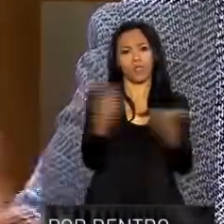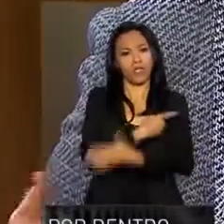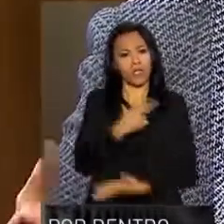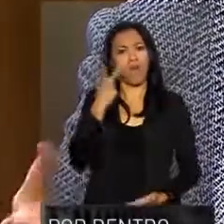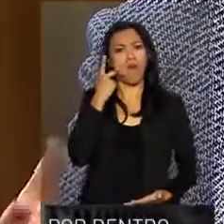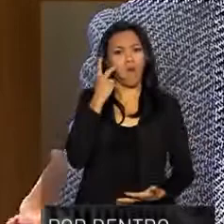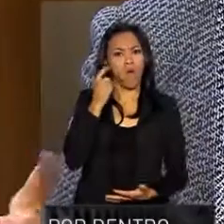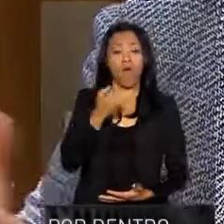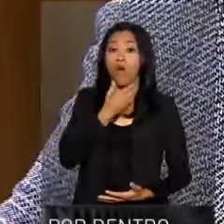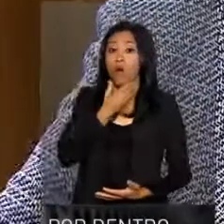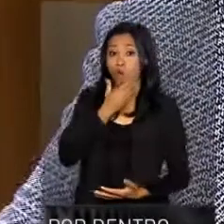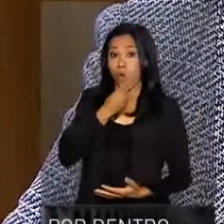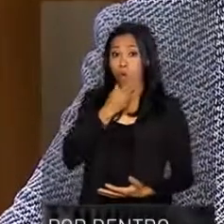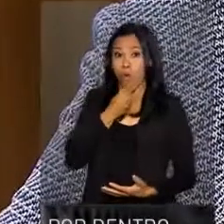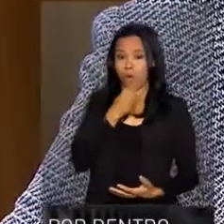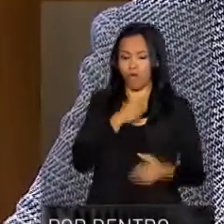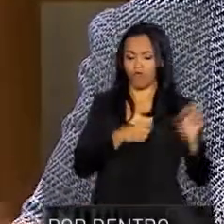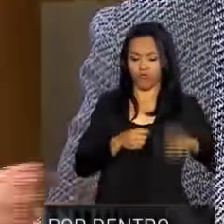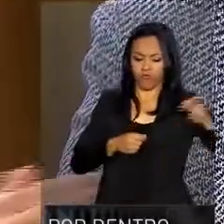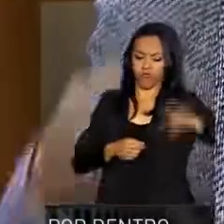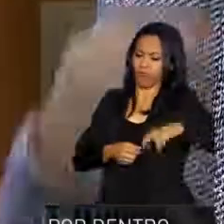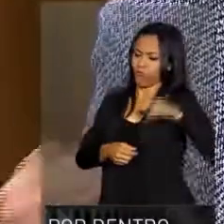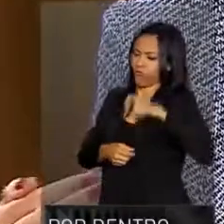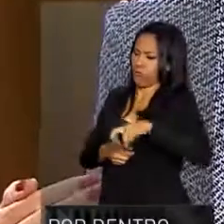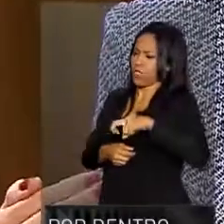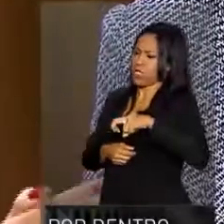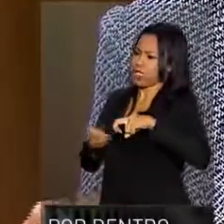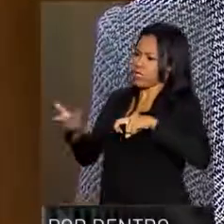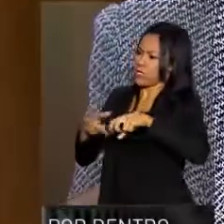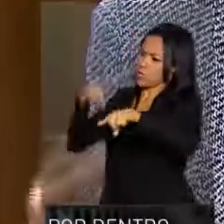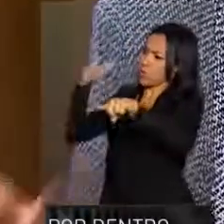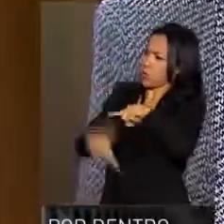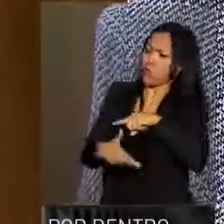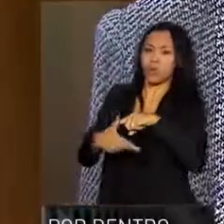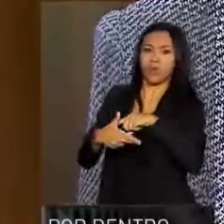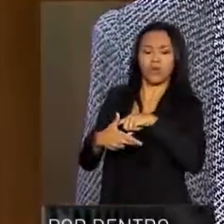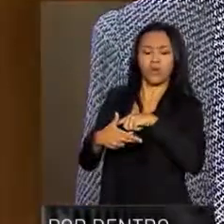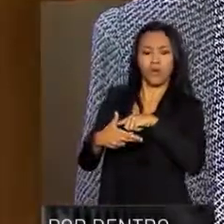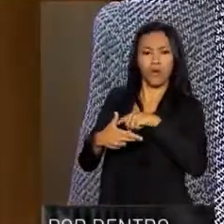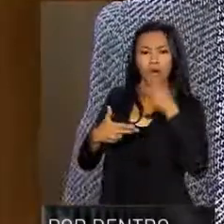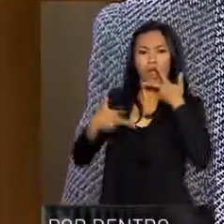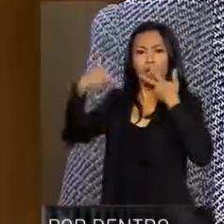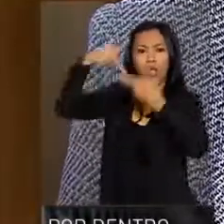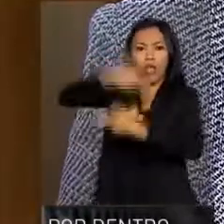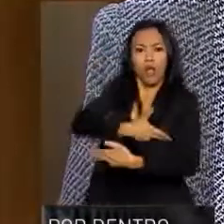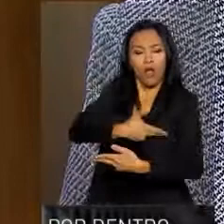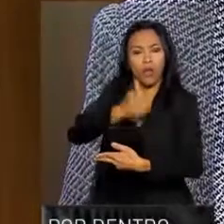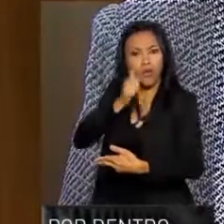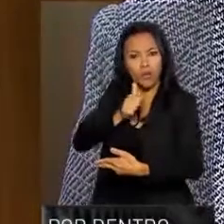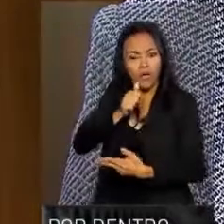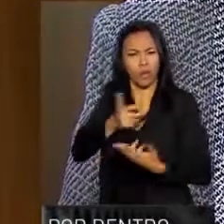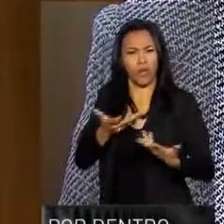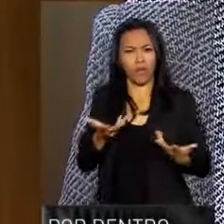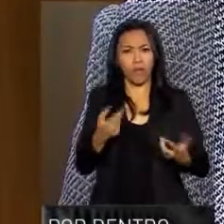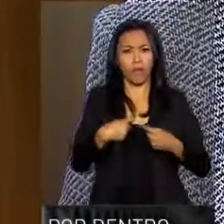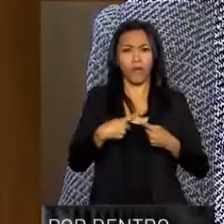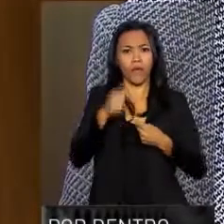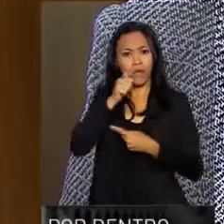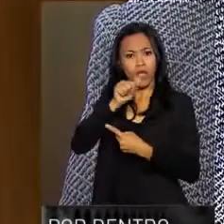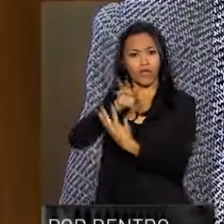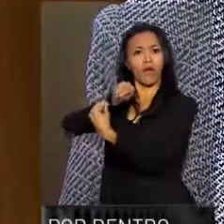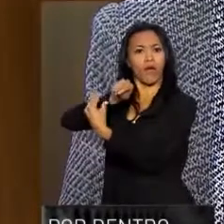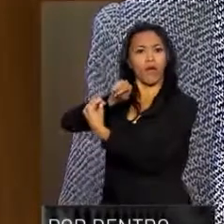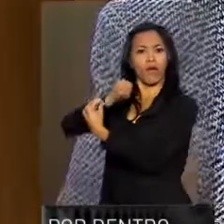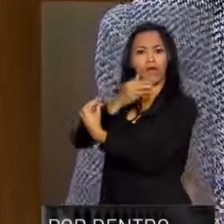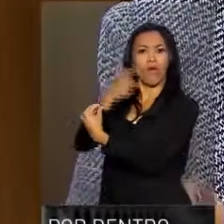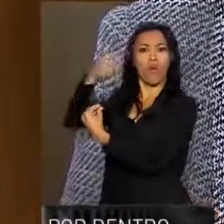lá que ela estava conversando com outro nome foi lá e cortou sua língua é um absurdo isso nós temos que conviver daí é esse grande movimento